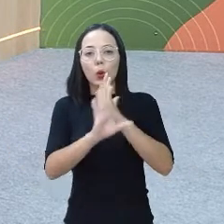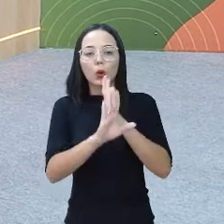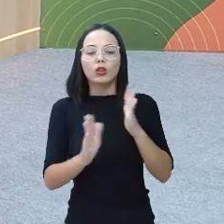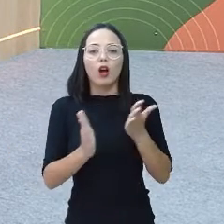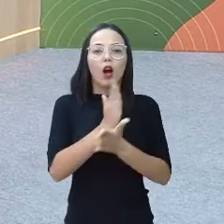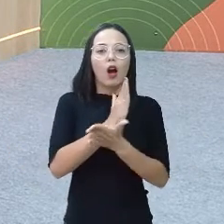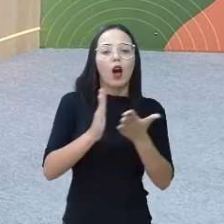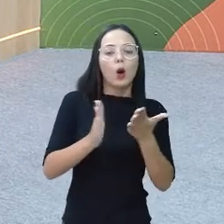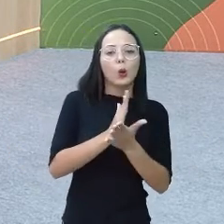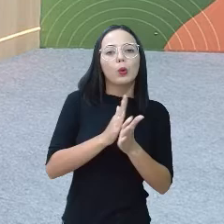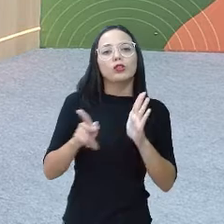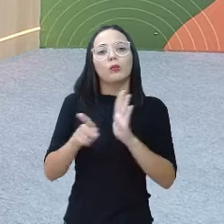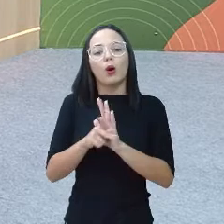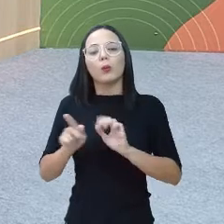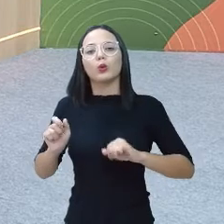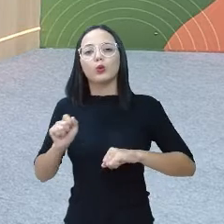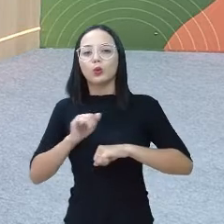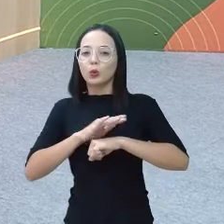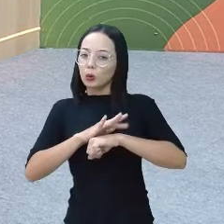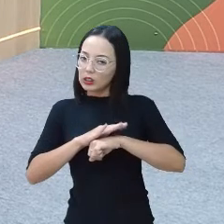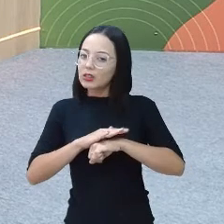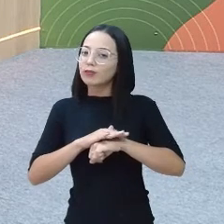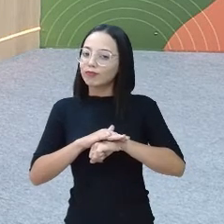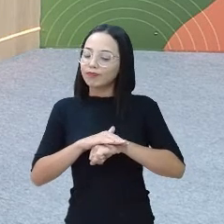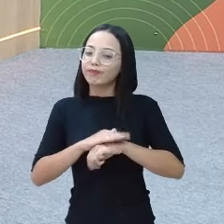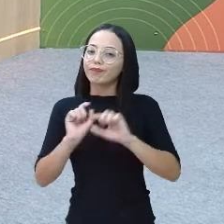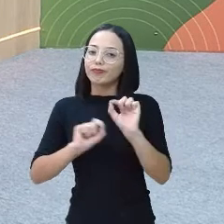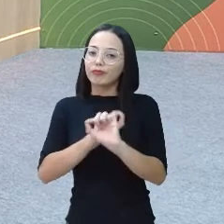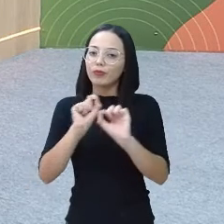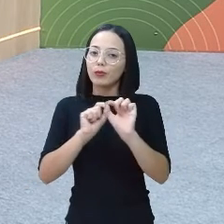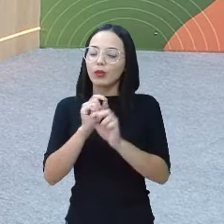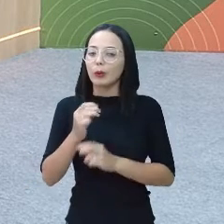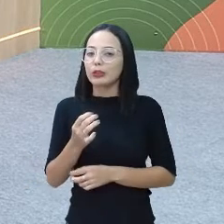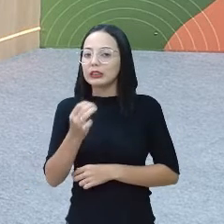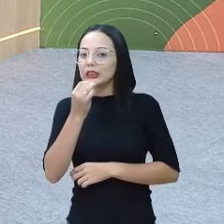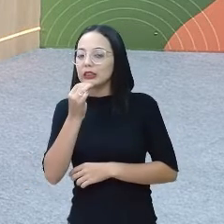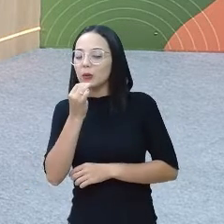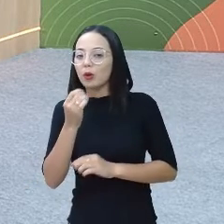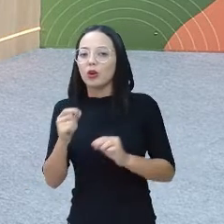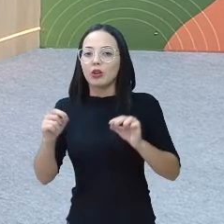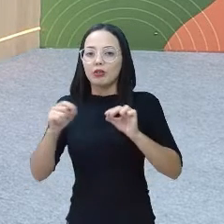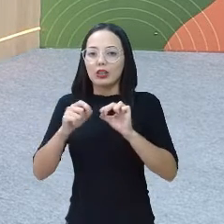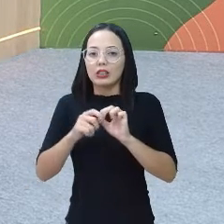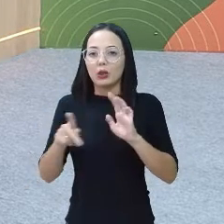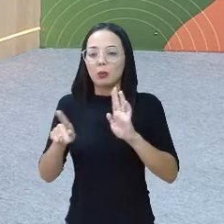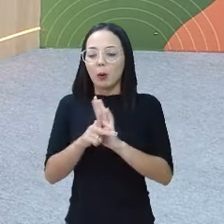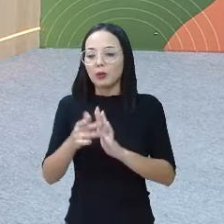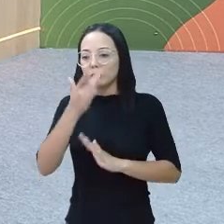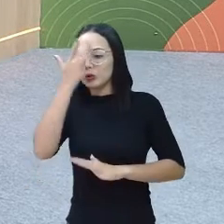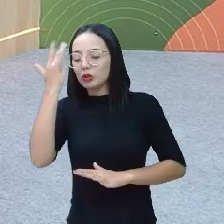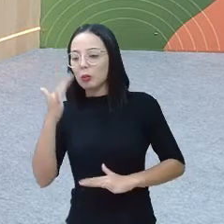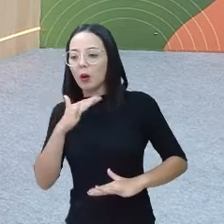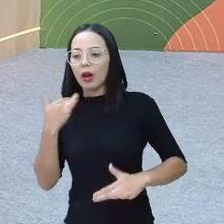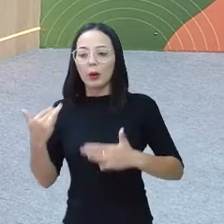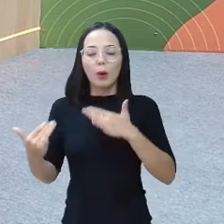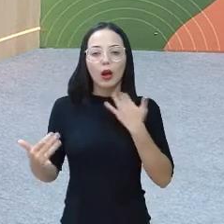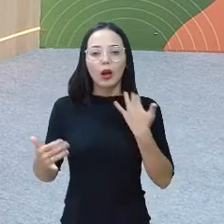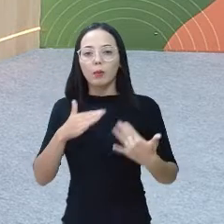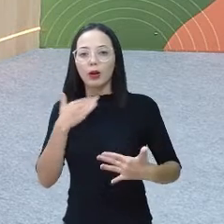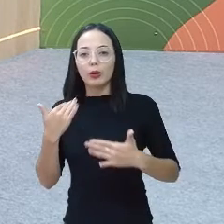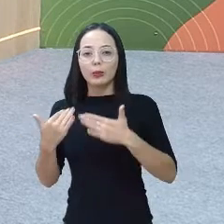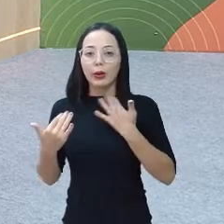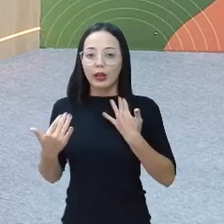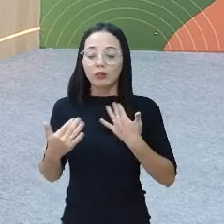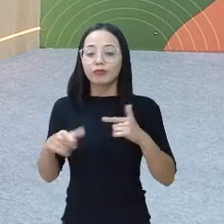algumas doenças, né, que elas terminam, né, fazendo muitas vítimas